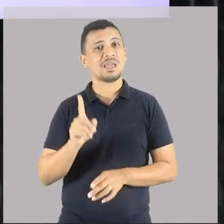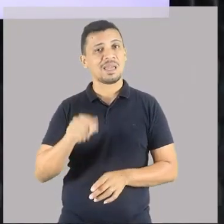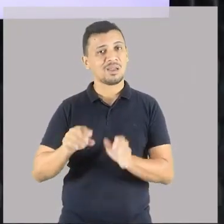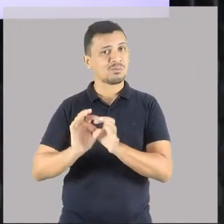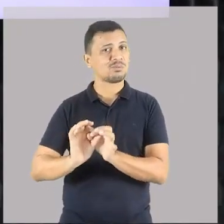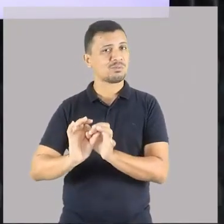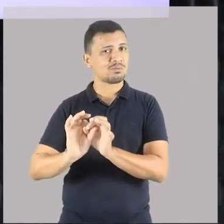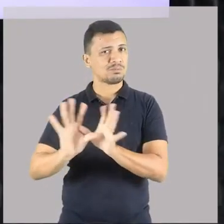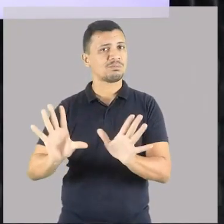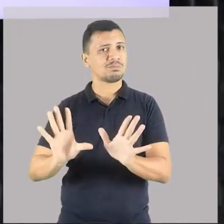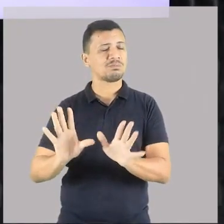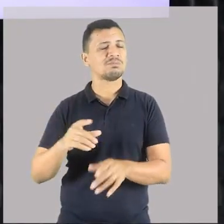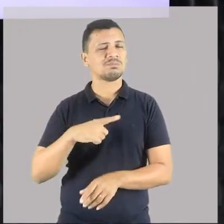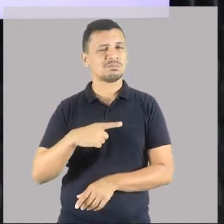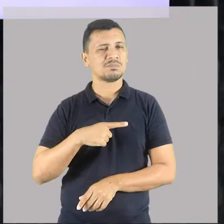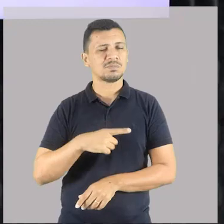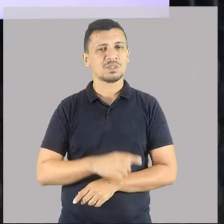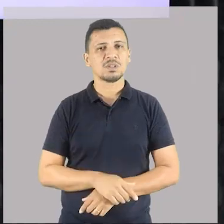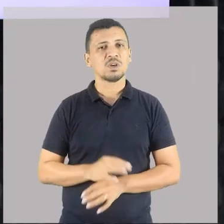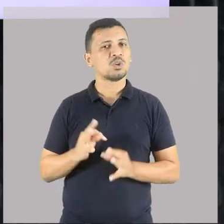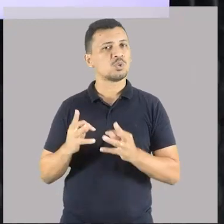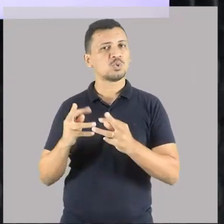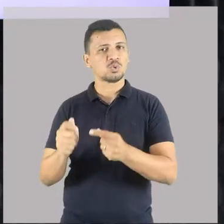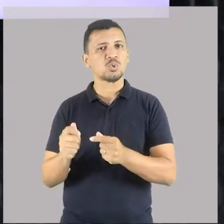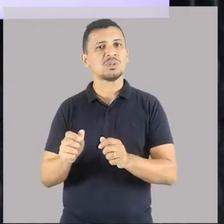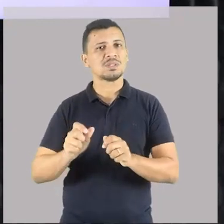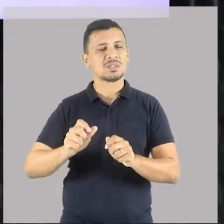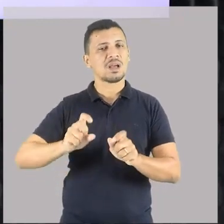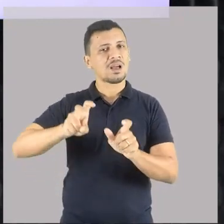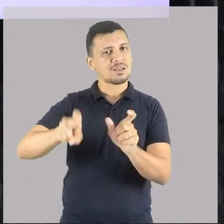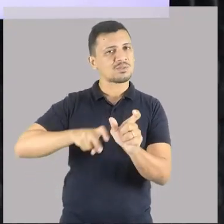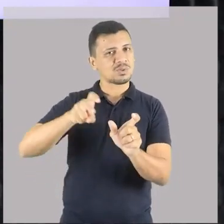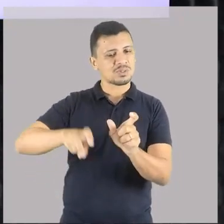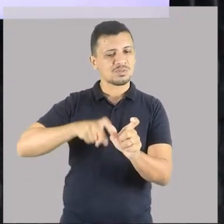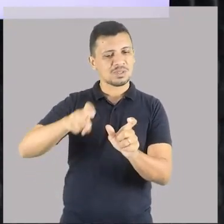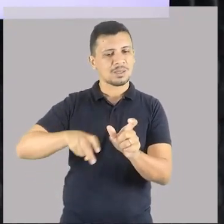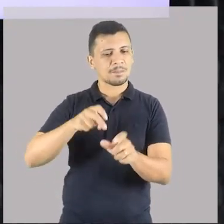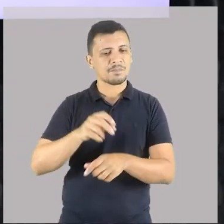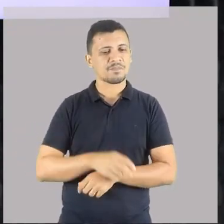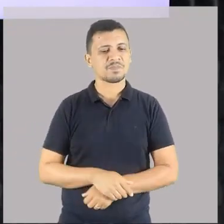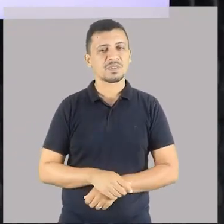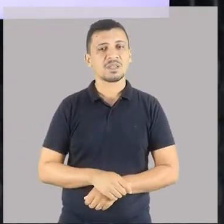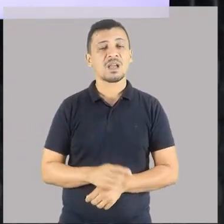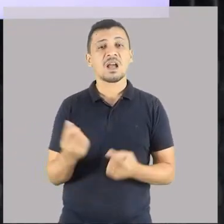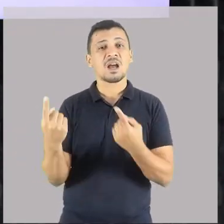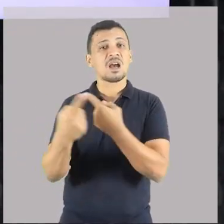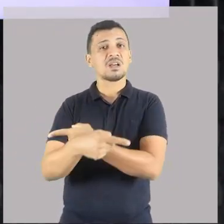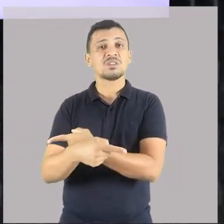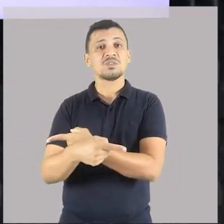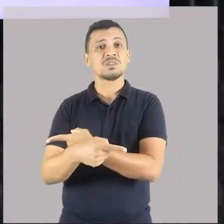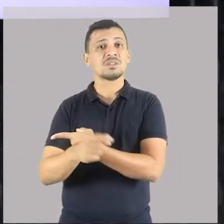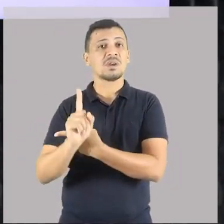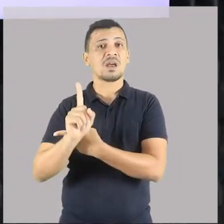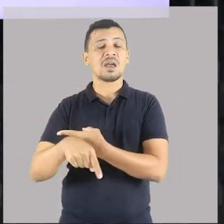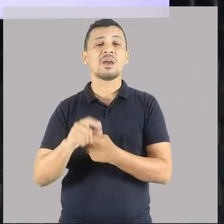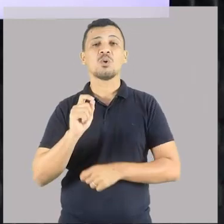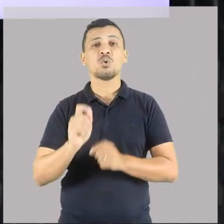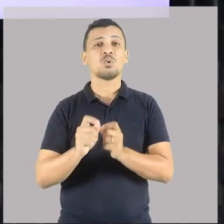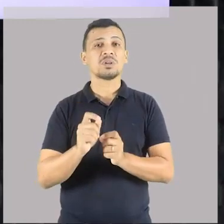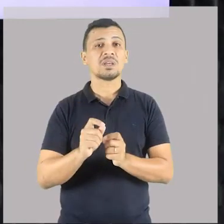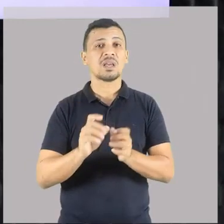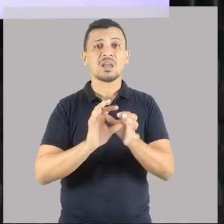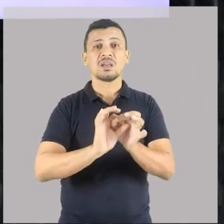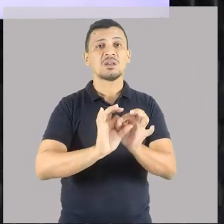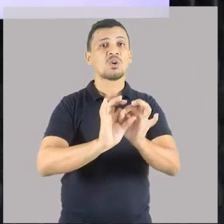também é concessiva. Todas elas são adverbiais, certo? Adversativa seria coordenada,